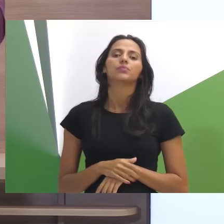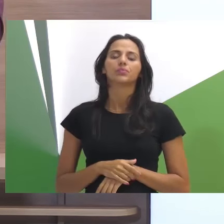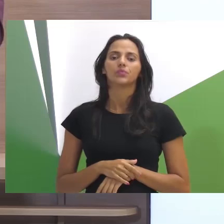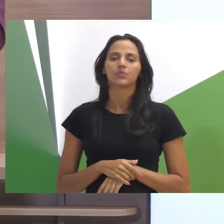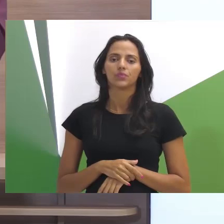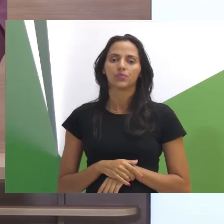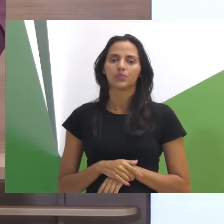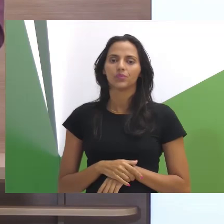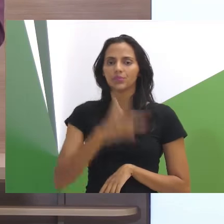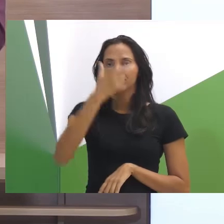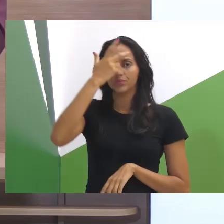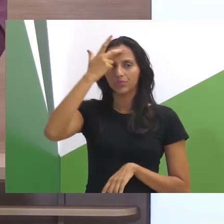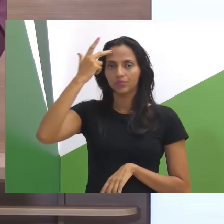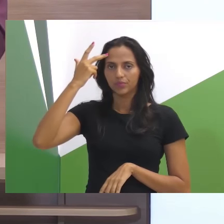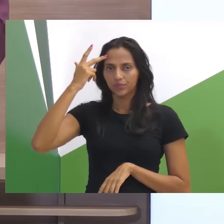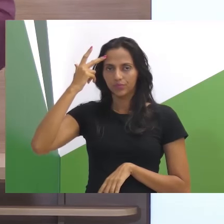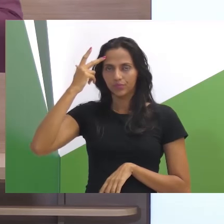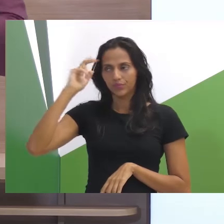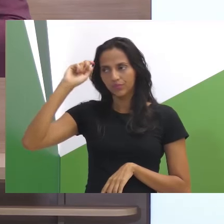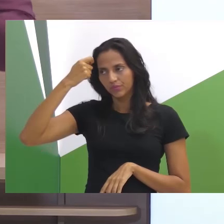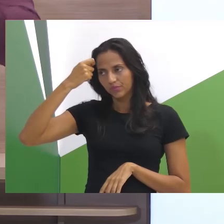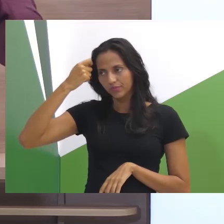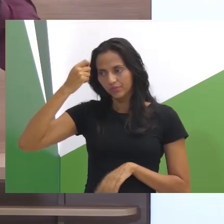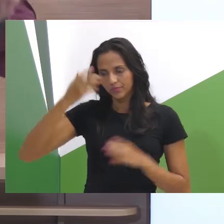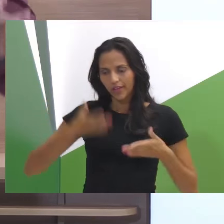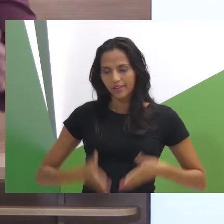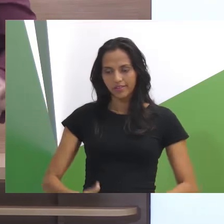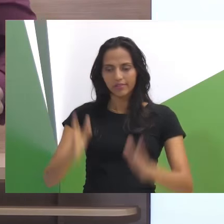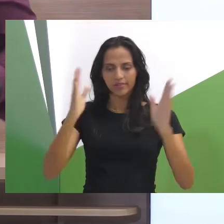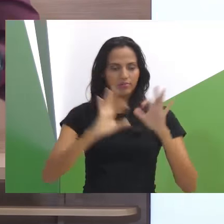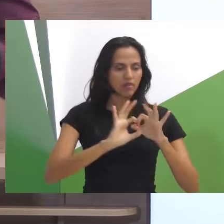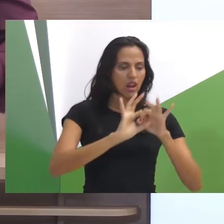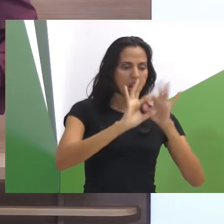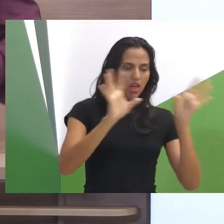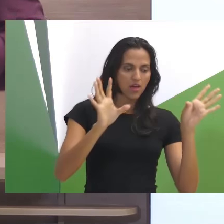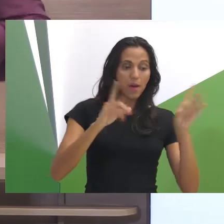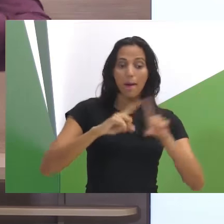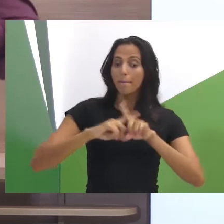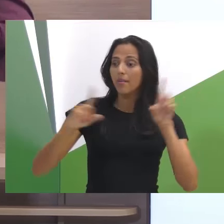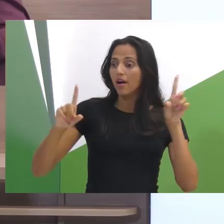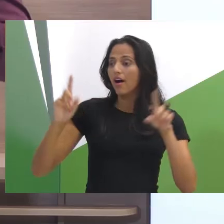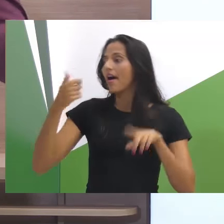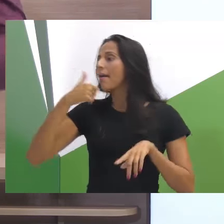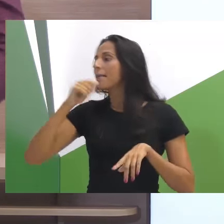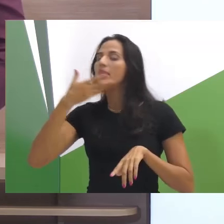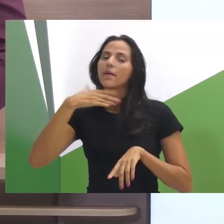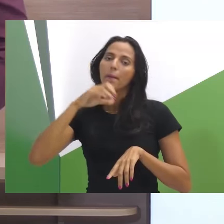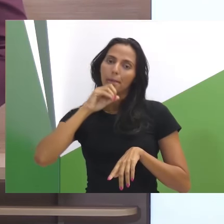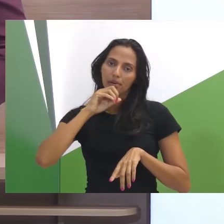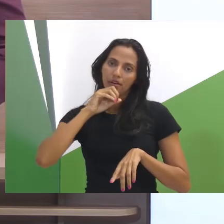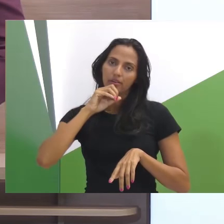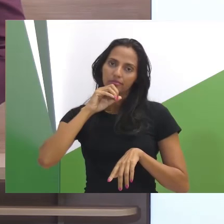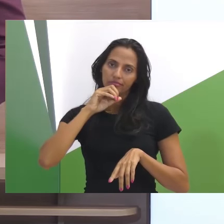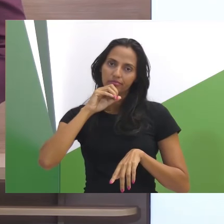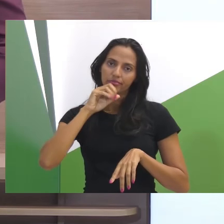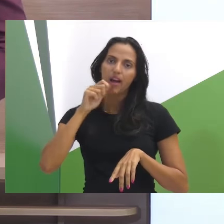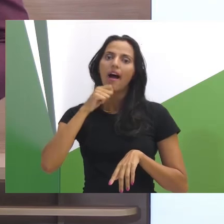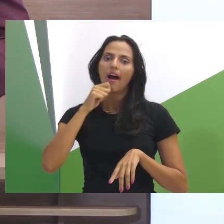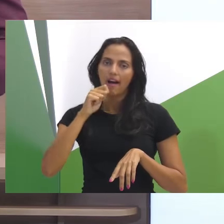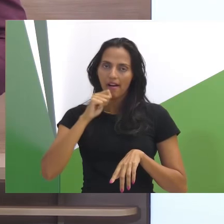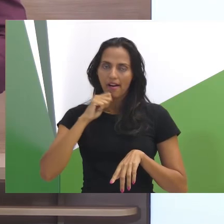o escravo nascia livre, mas a mãe continuava escrava, então, de que adiantava uma lei dessas, né?